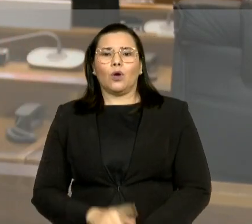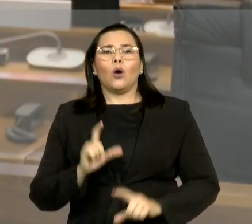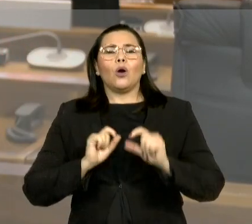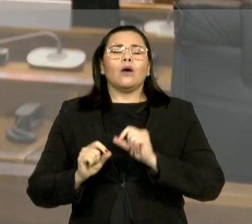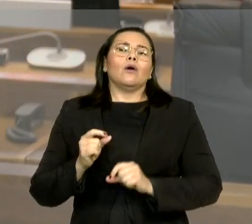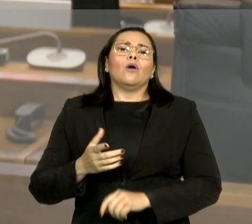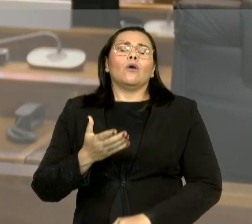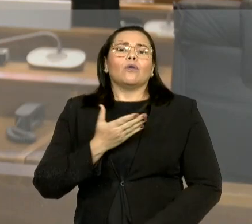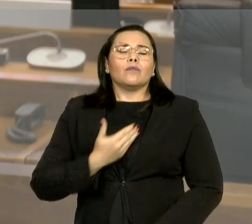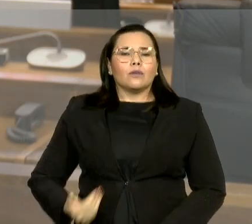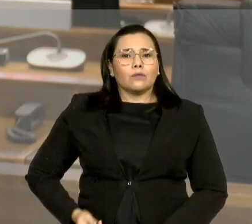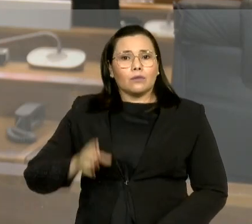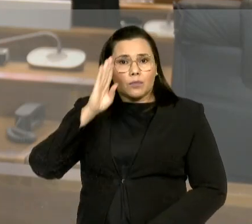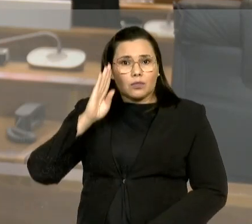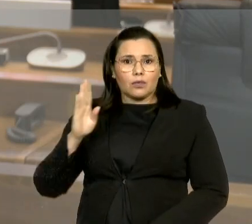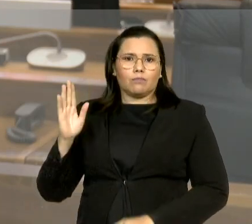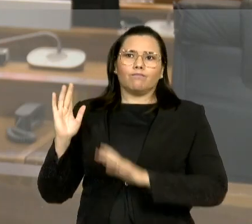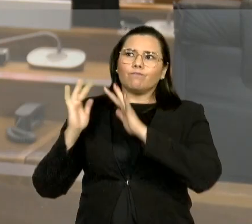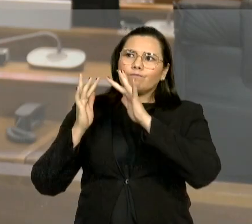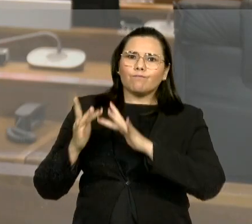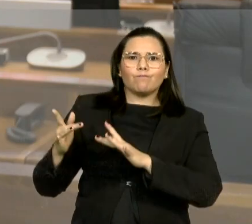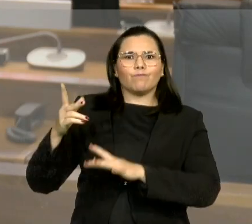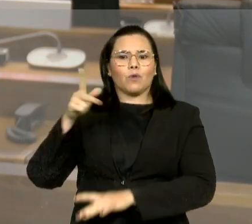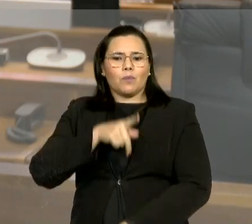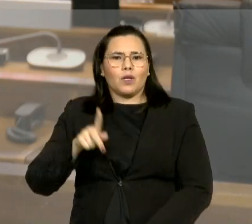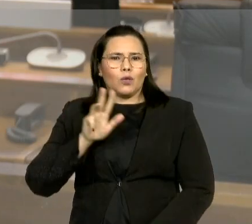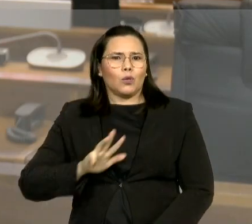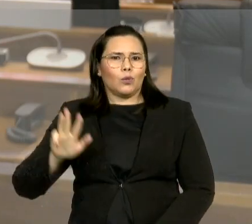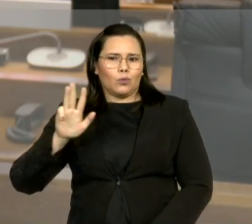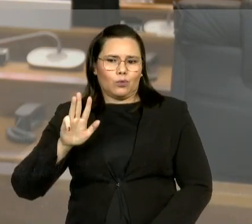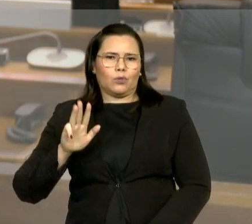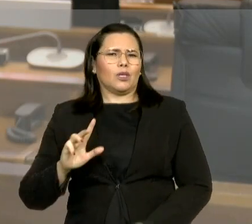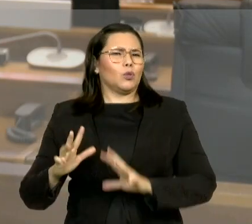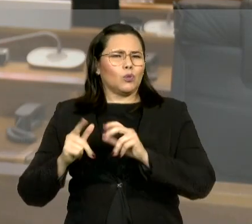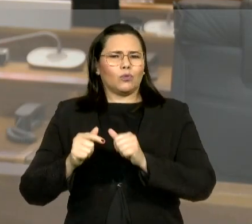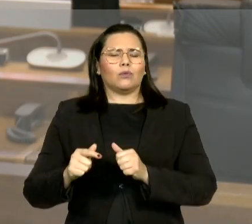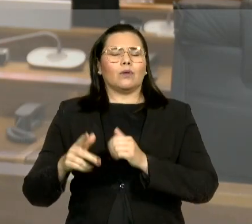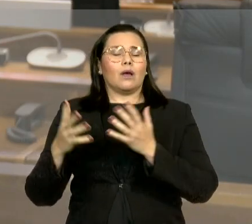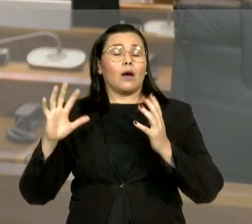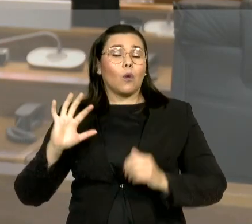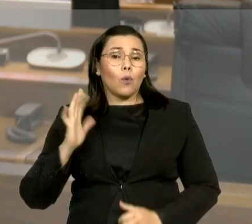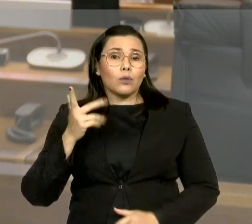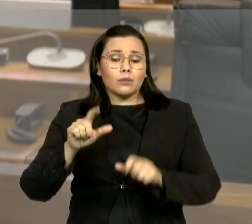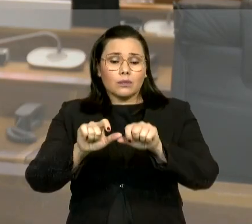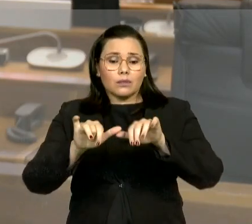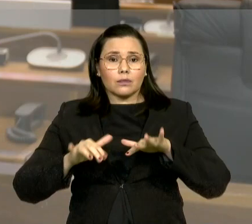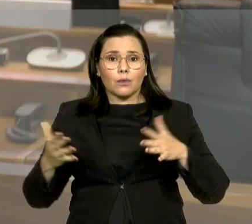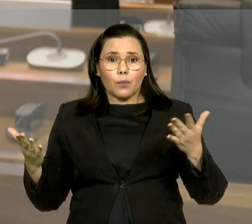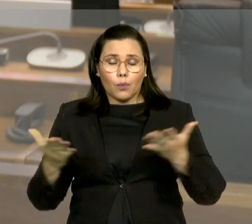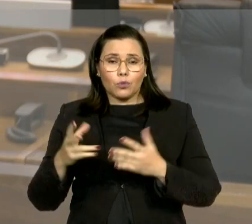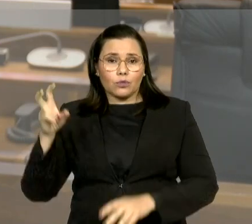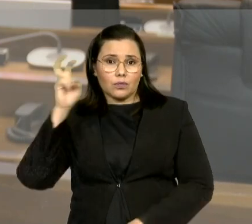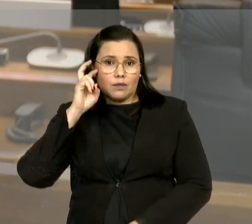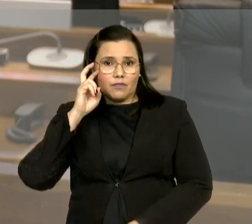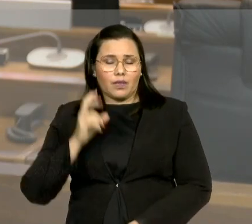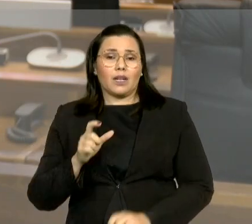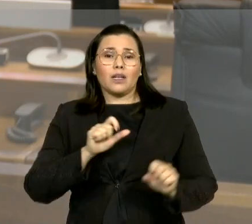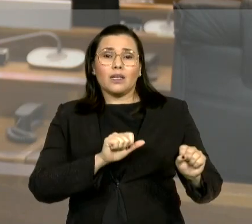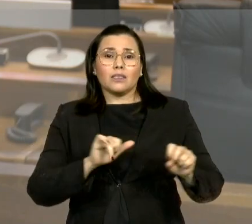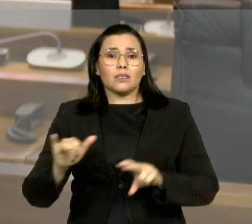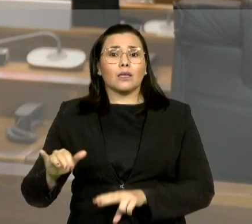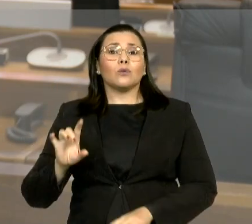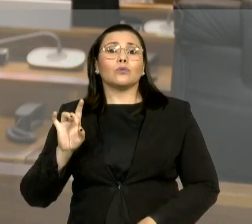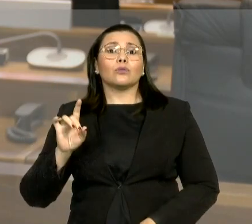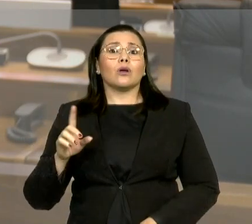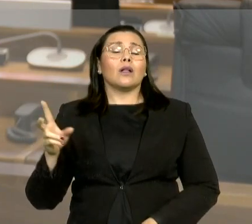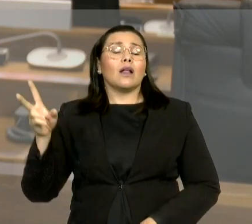e o presidente Lula. Esses foram os principais destaques da sessão plenária desta quinta-feira. Sessão agora somente na próxima semana, na